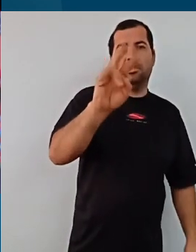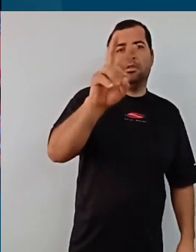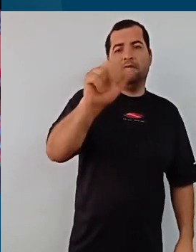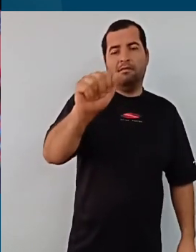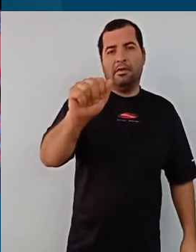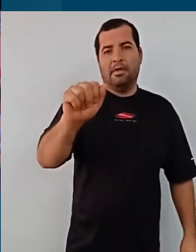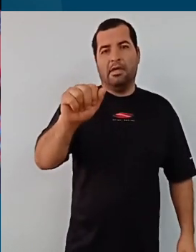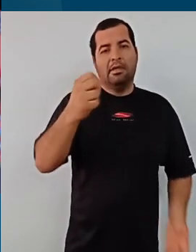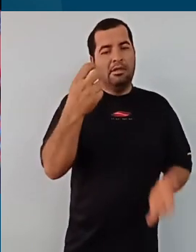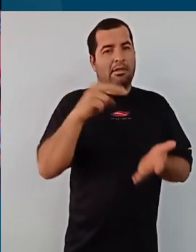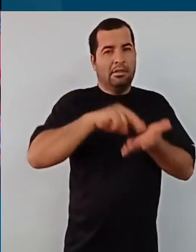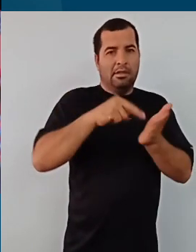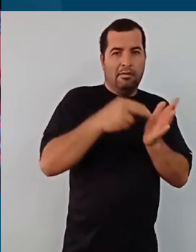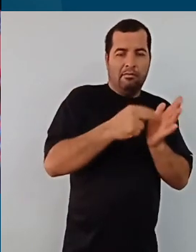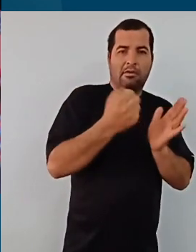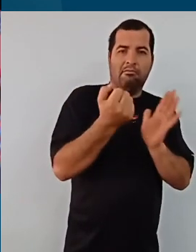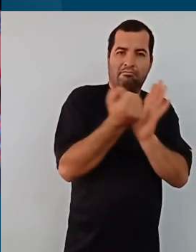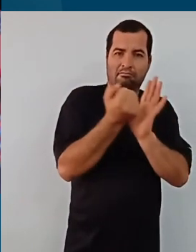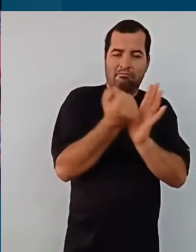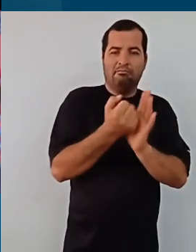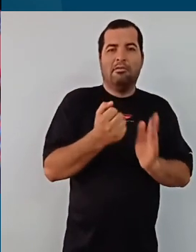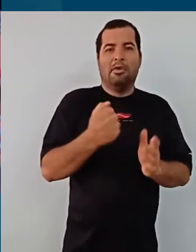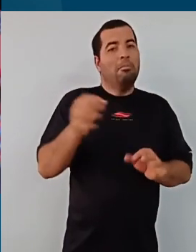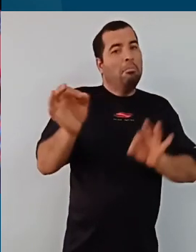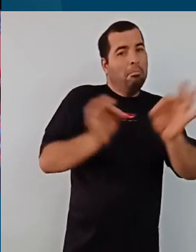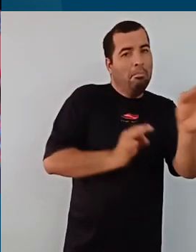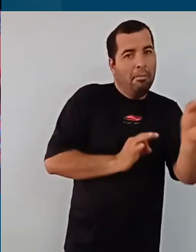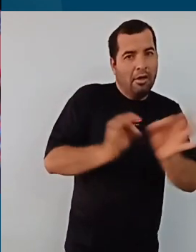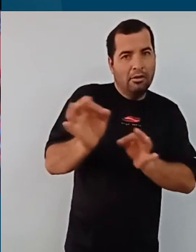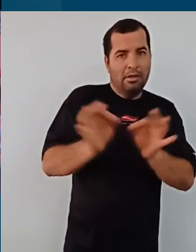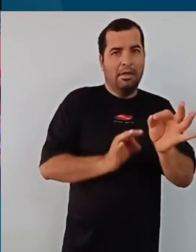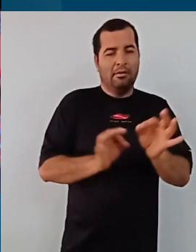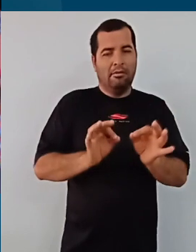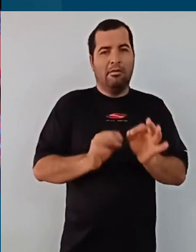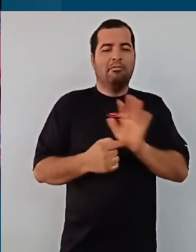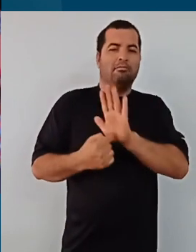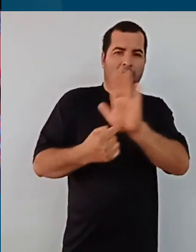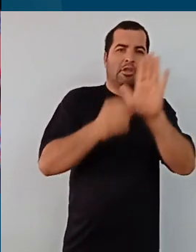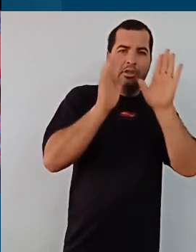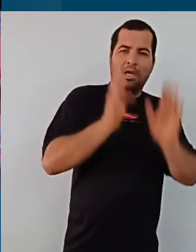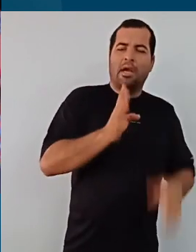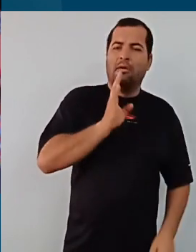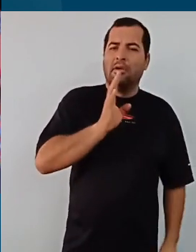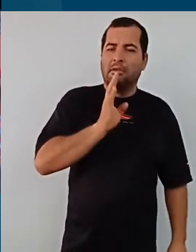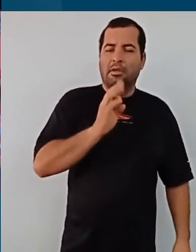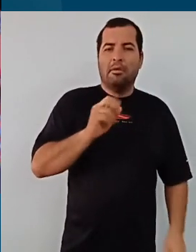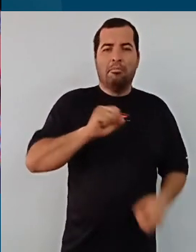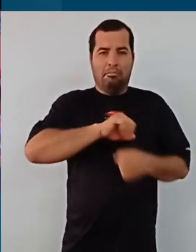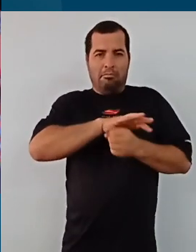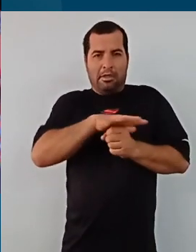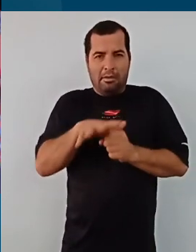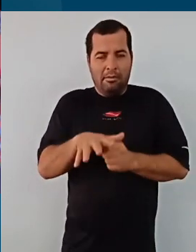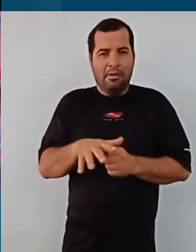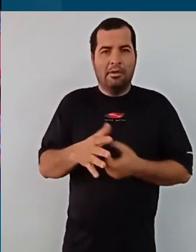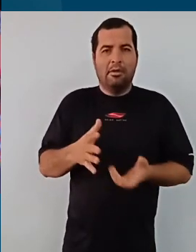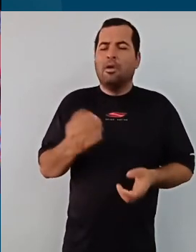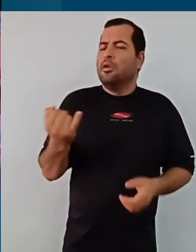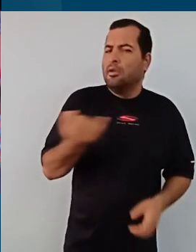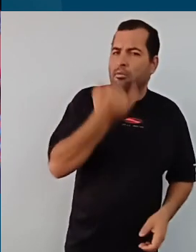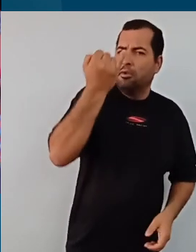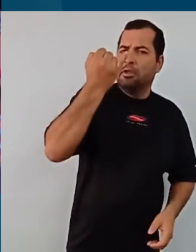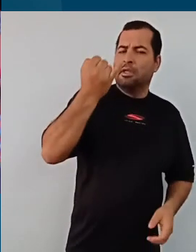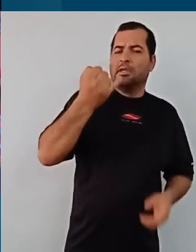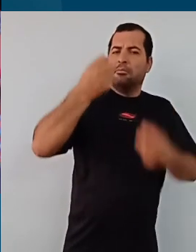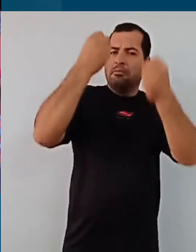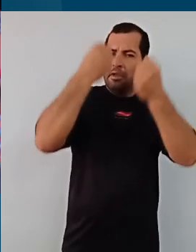com essa ideia ali dos projetos, né? Ficaram visíveis e conhecidas na pandemia. Qual seria a importância desse